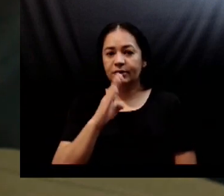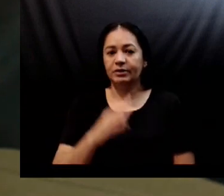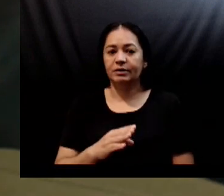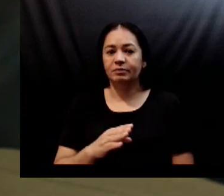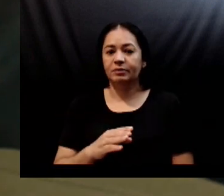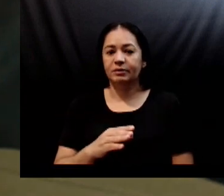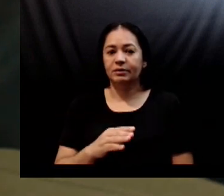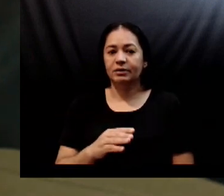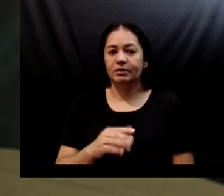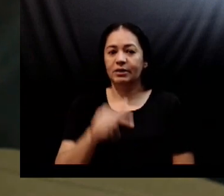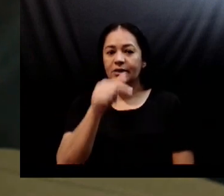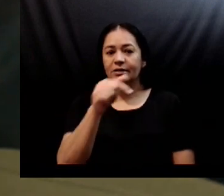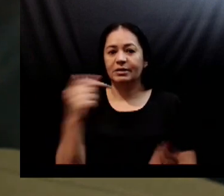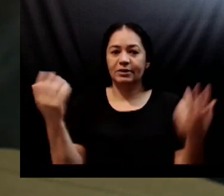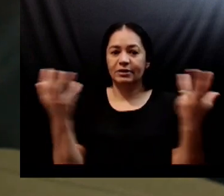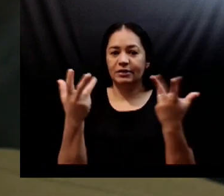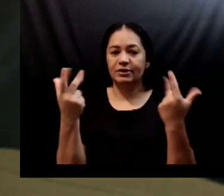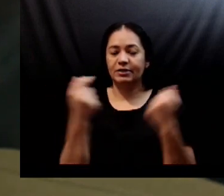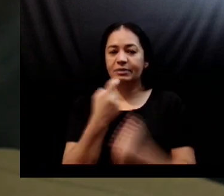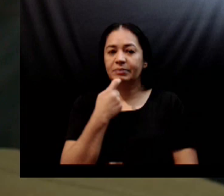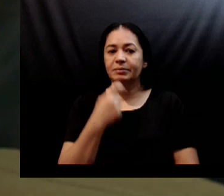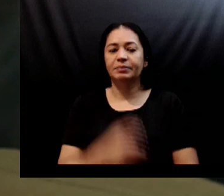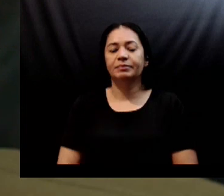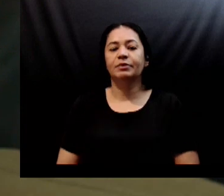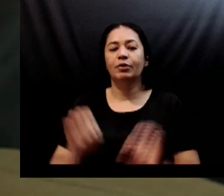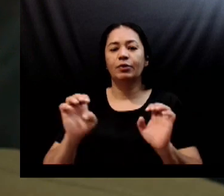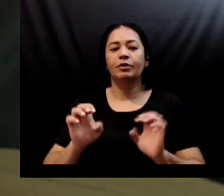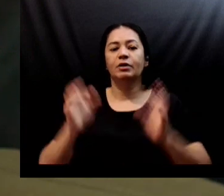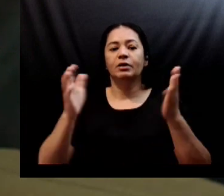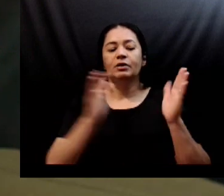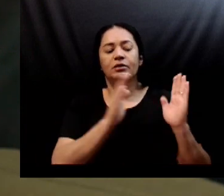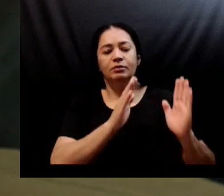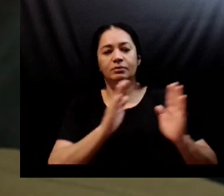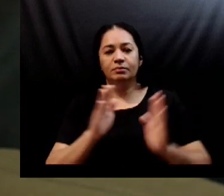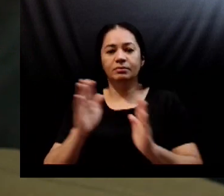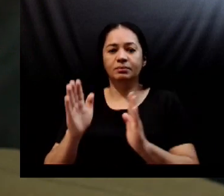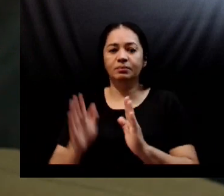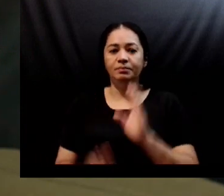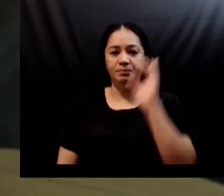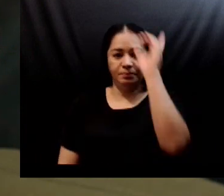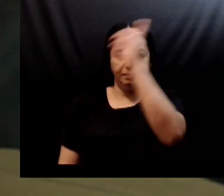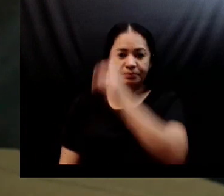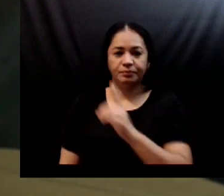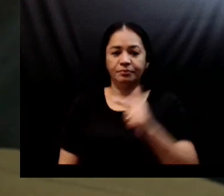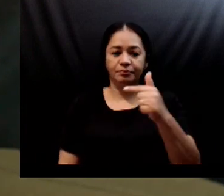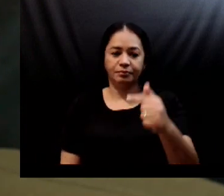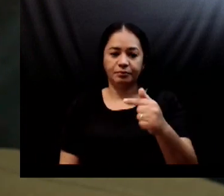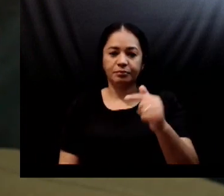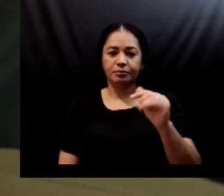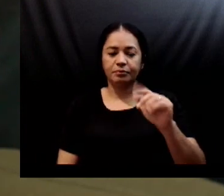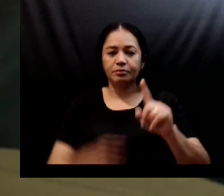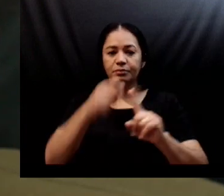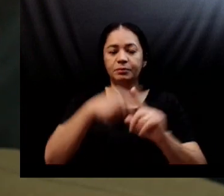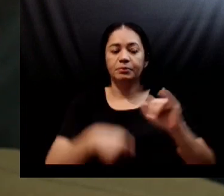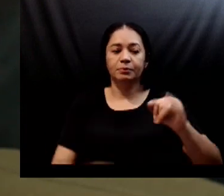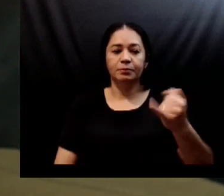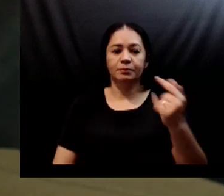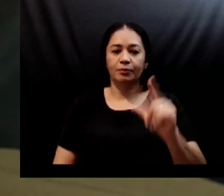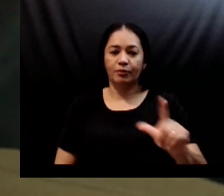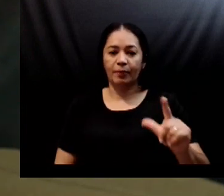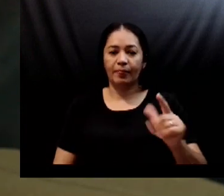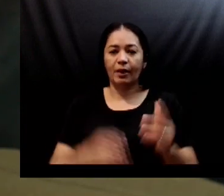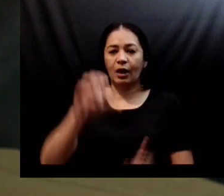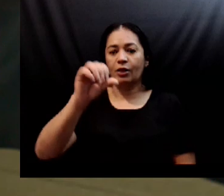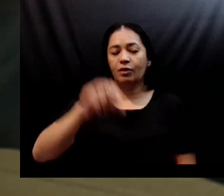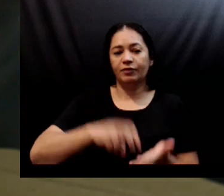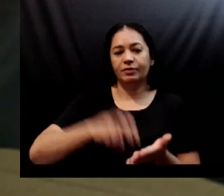de Campinas. O evento está programado para domingo, dia 6 de julho, tá? Das 9 da manhã ao meio-dia, oferecendo a oportunidade de